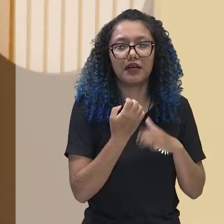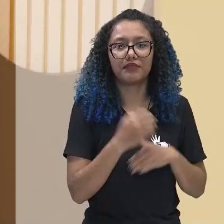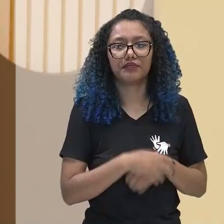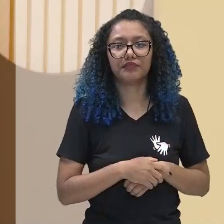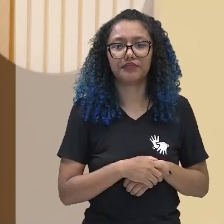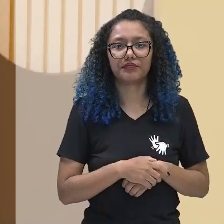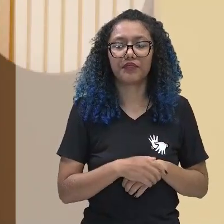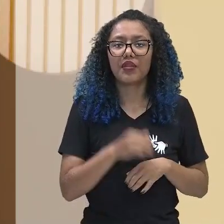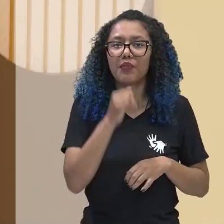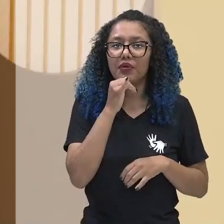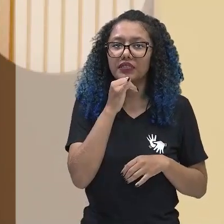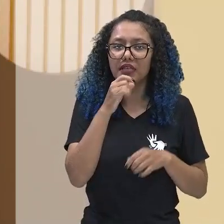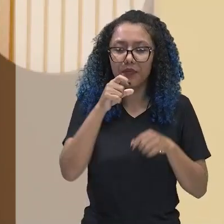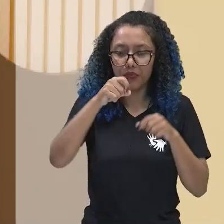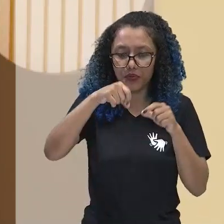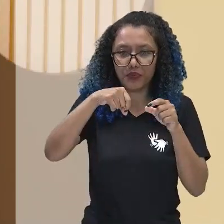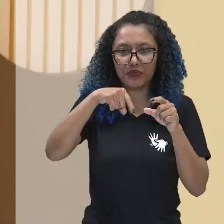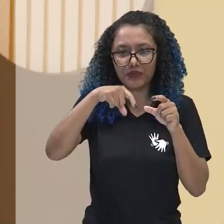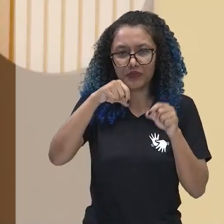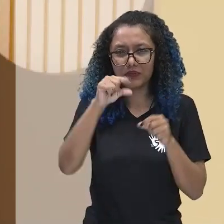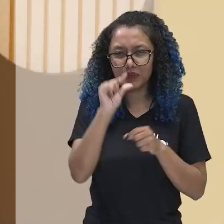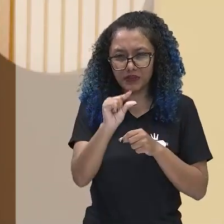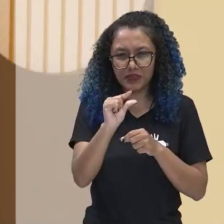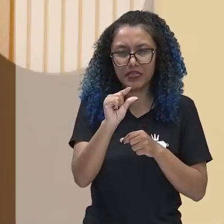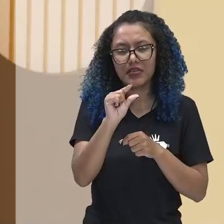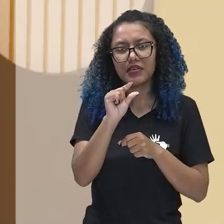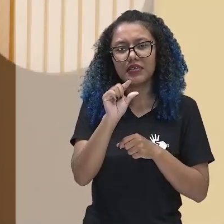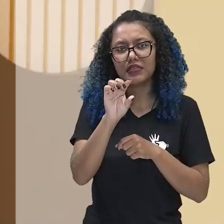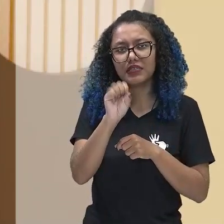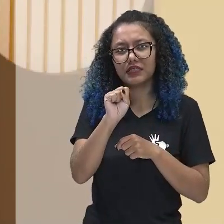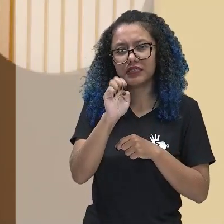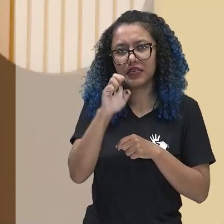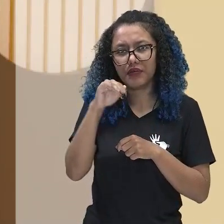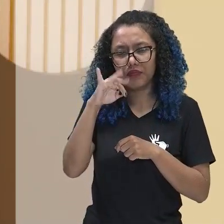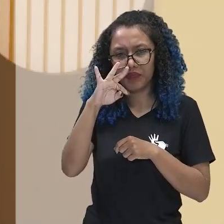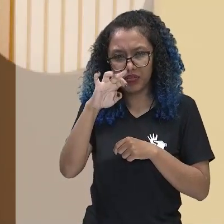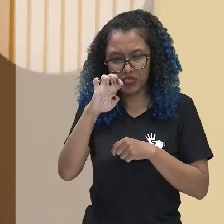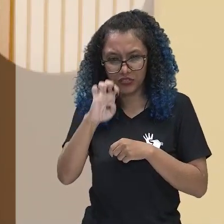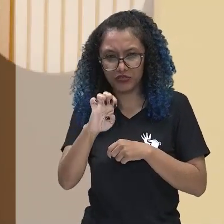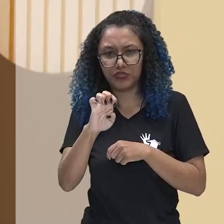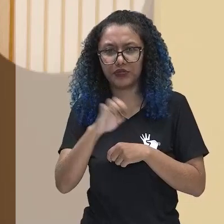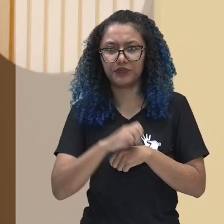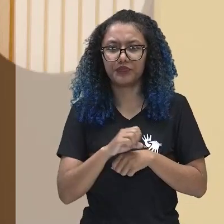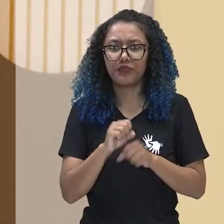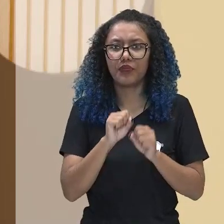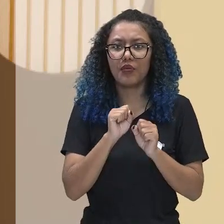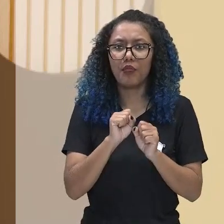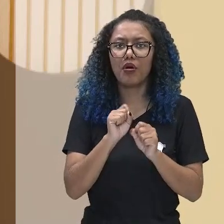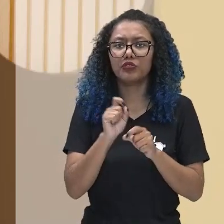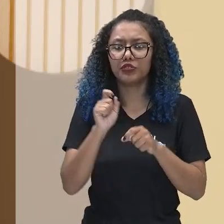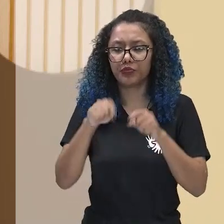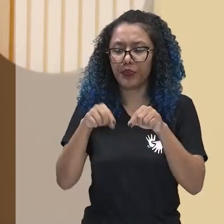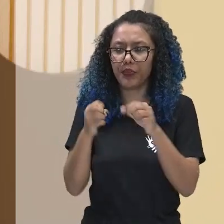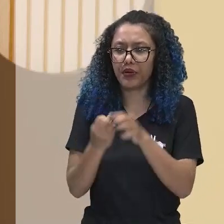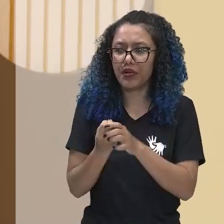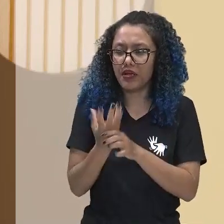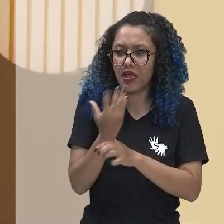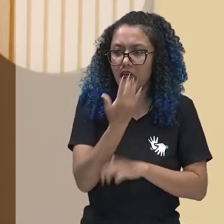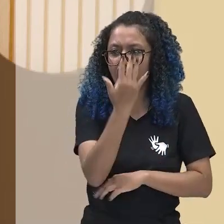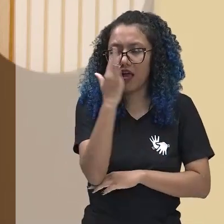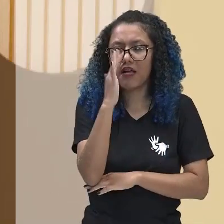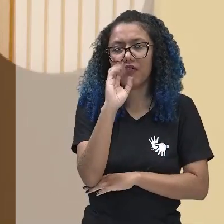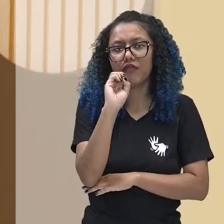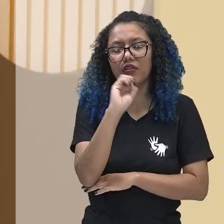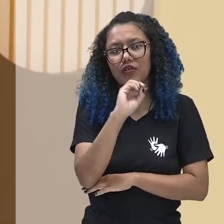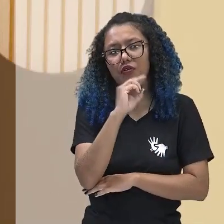as sementes, por exemplo, as sementes ou se tornariam árvores ou morreriam no chão, mas você vai